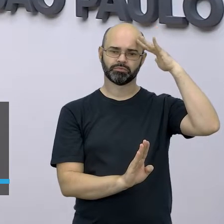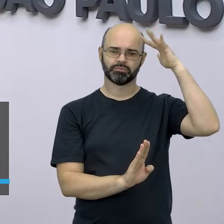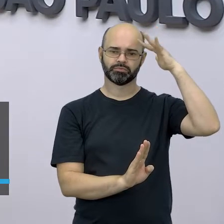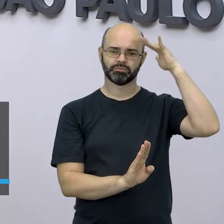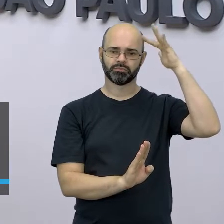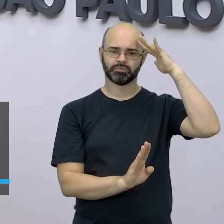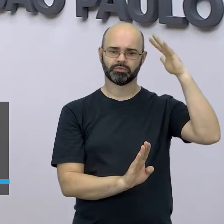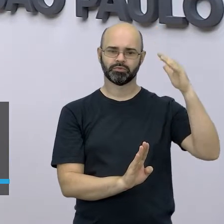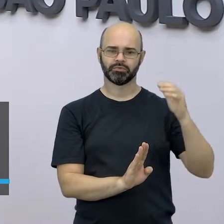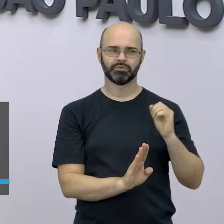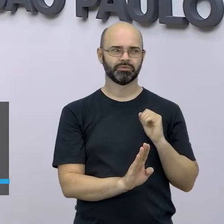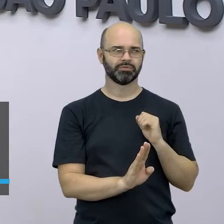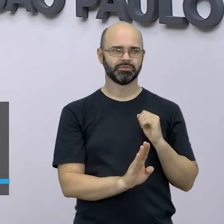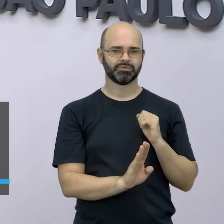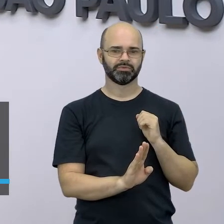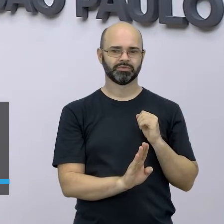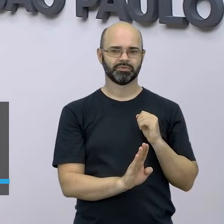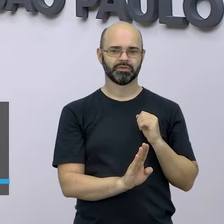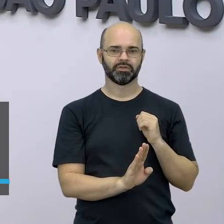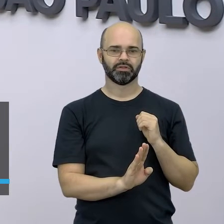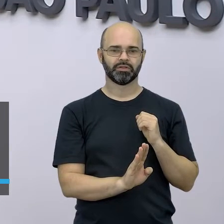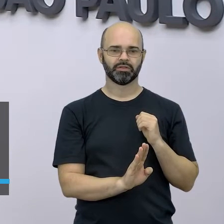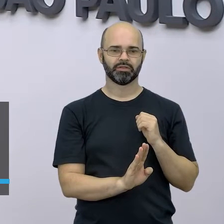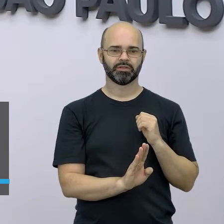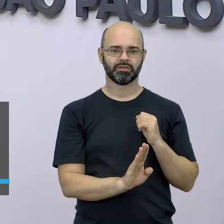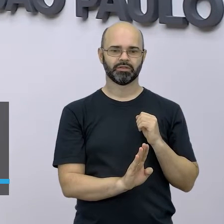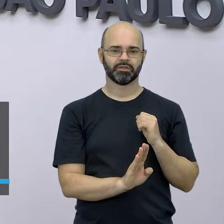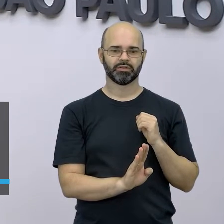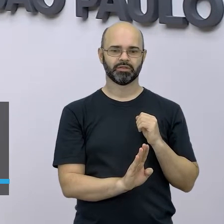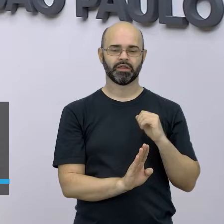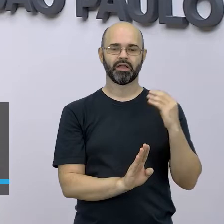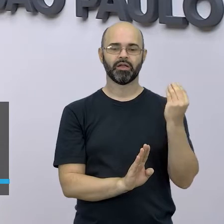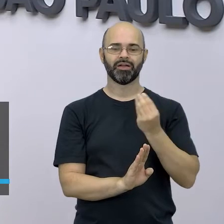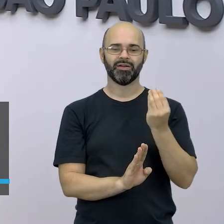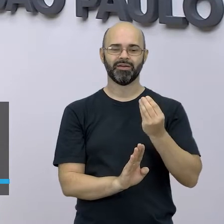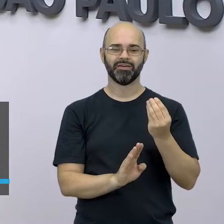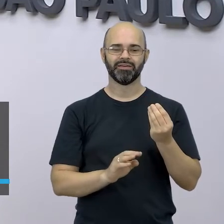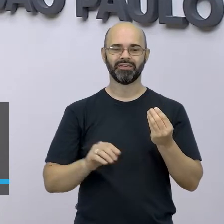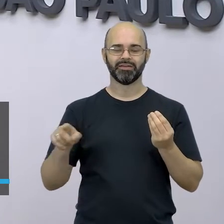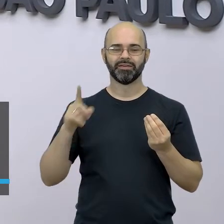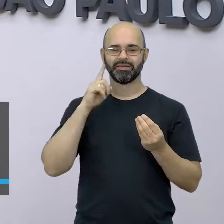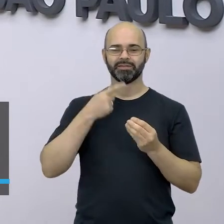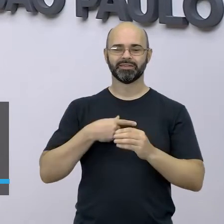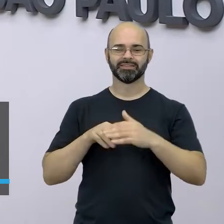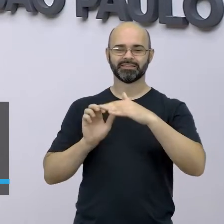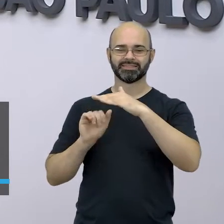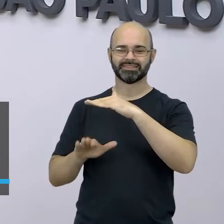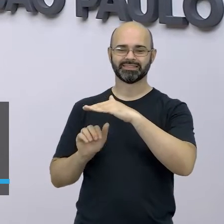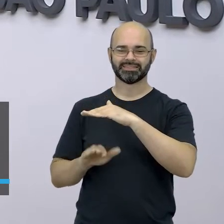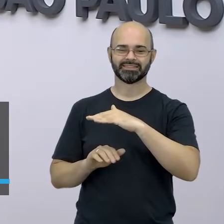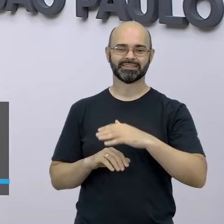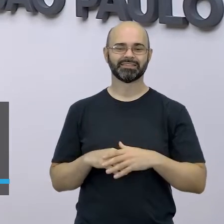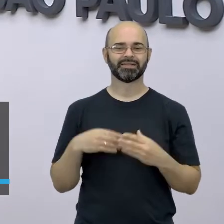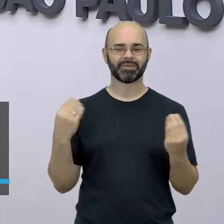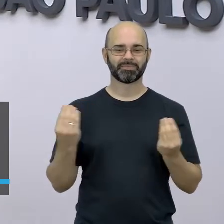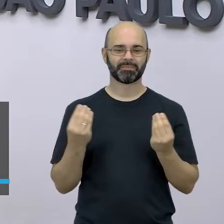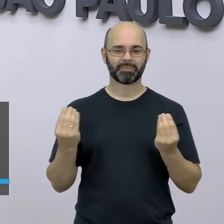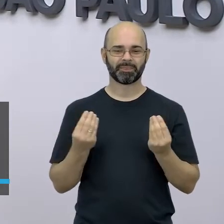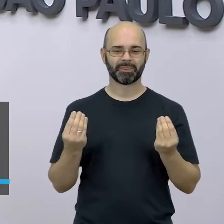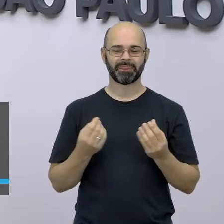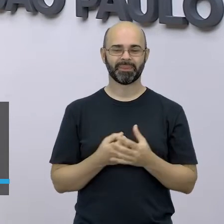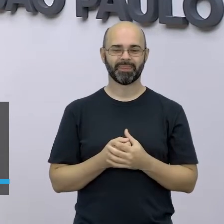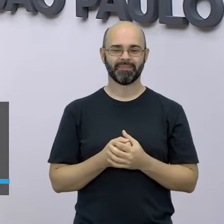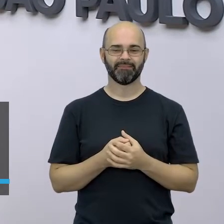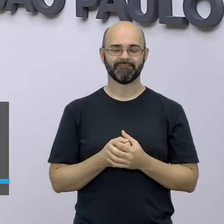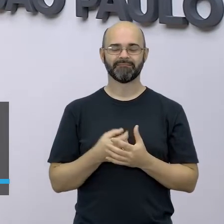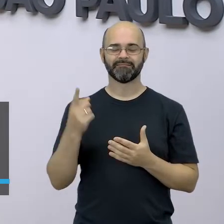países do Sul, eles investirem ou então colocarem condições mais justas para